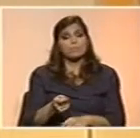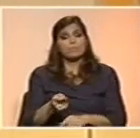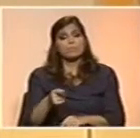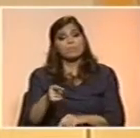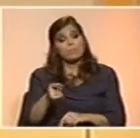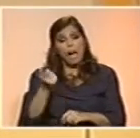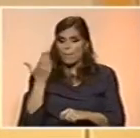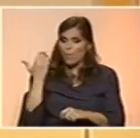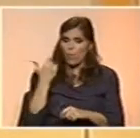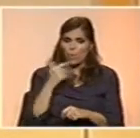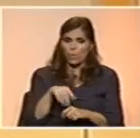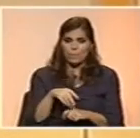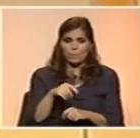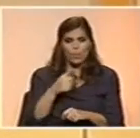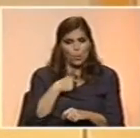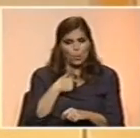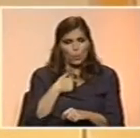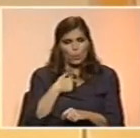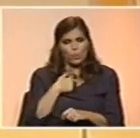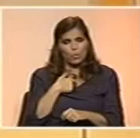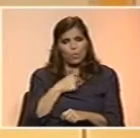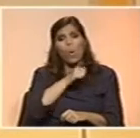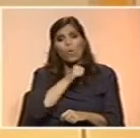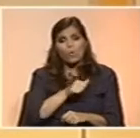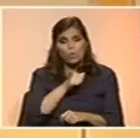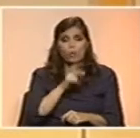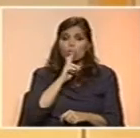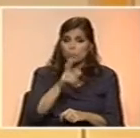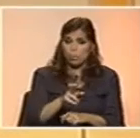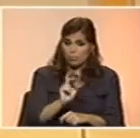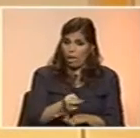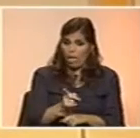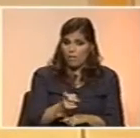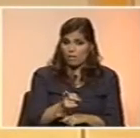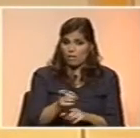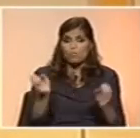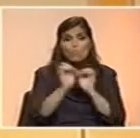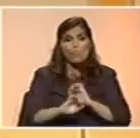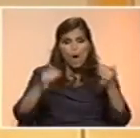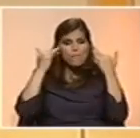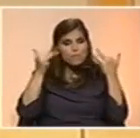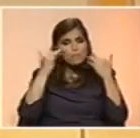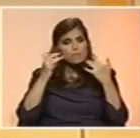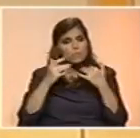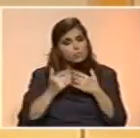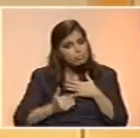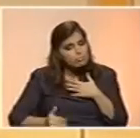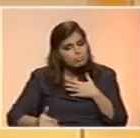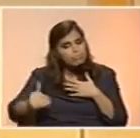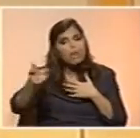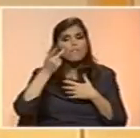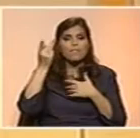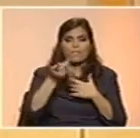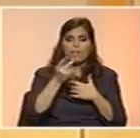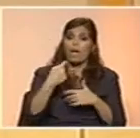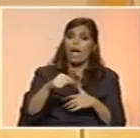de há pouco eu ter concordado completamente com esta resposta de que não há dados sobre a longevidade e que há dados de